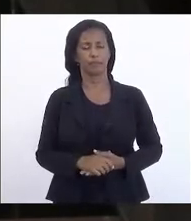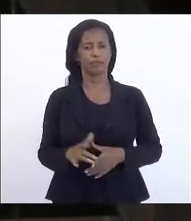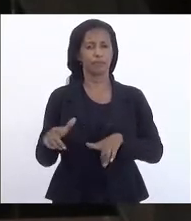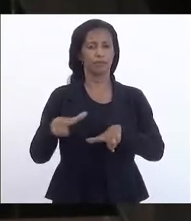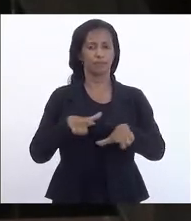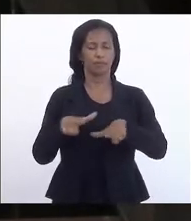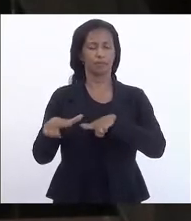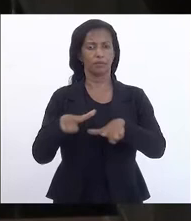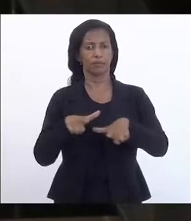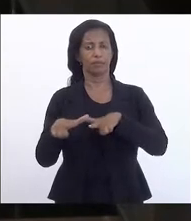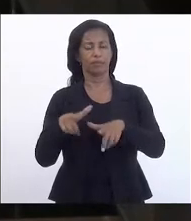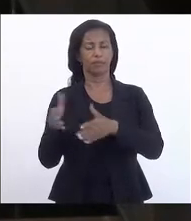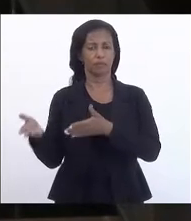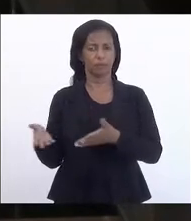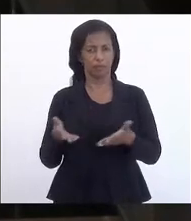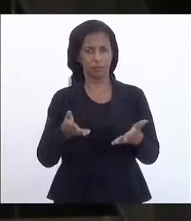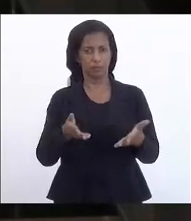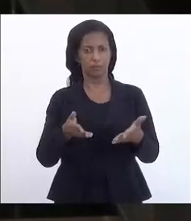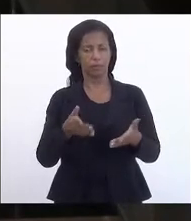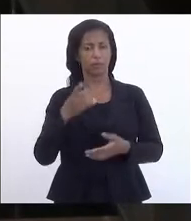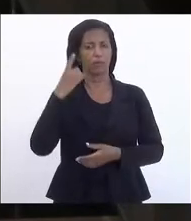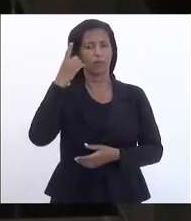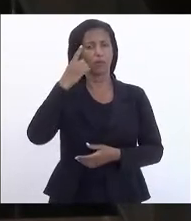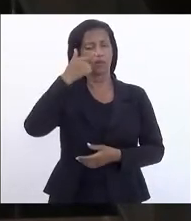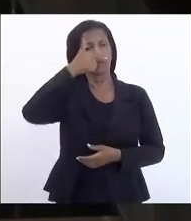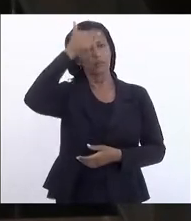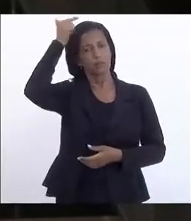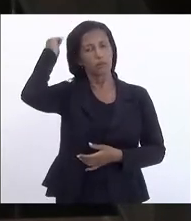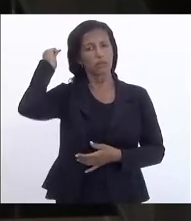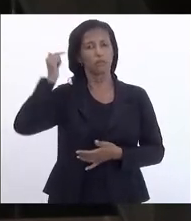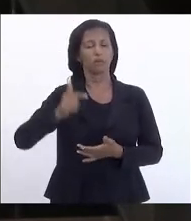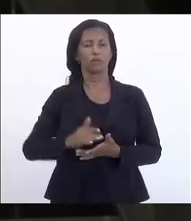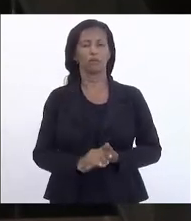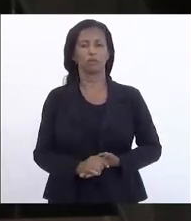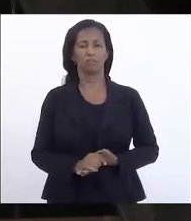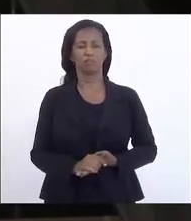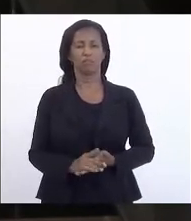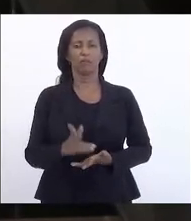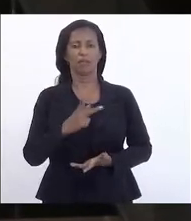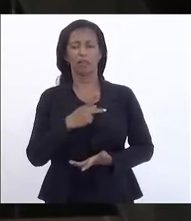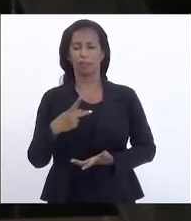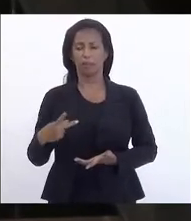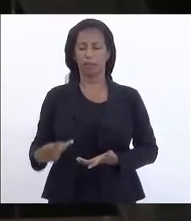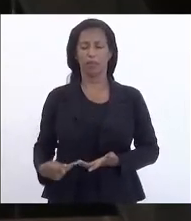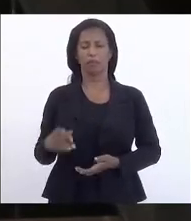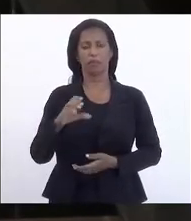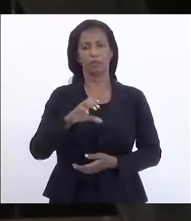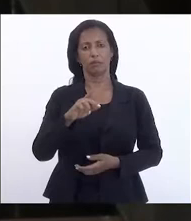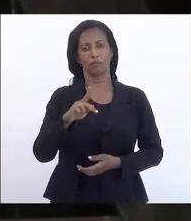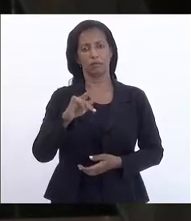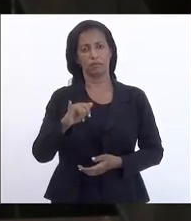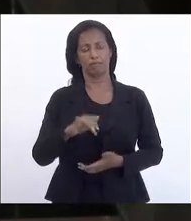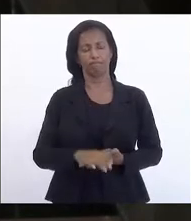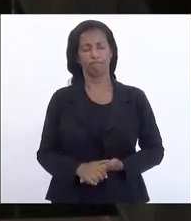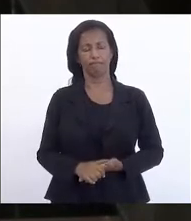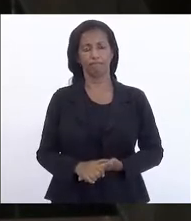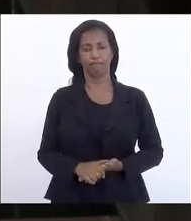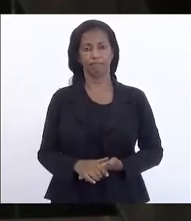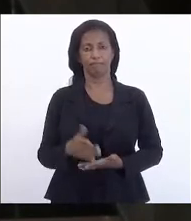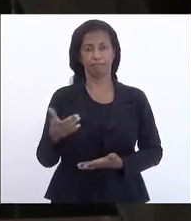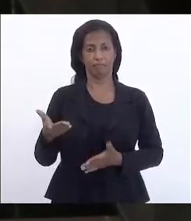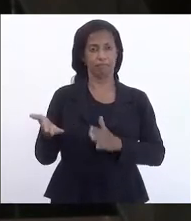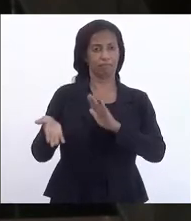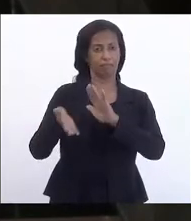trabalhos por parte do deputado Luiz Paulo que presidiu esta CPI. Esta CPI que foi